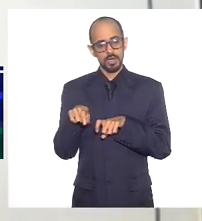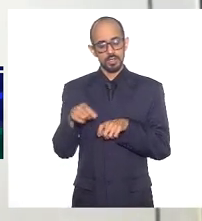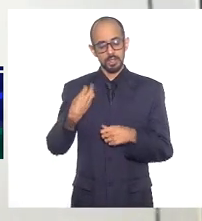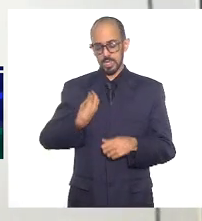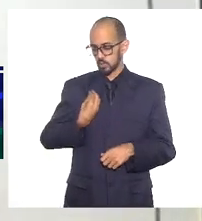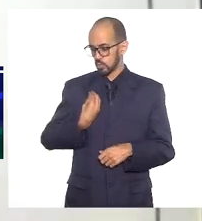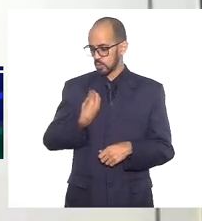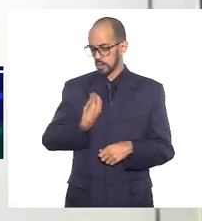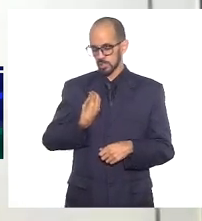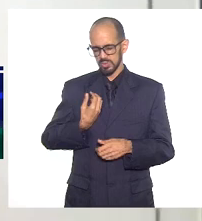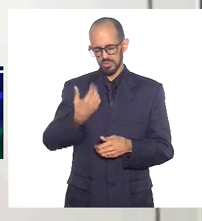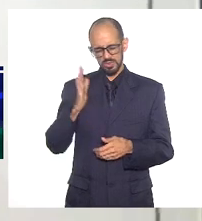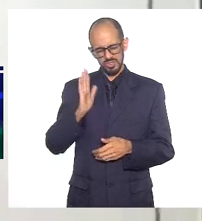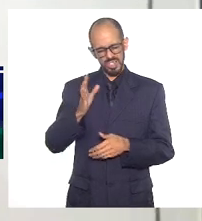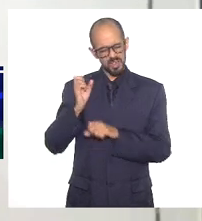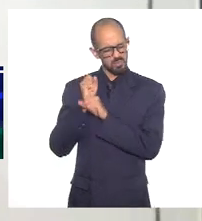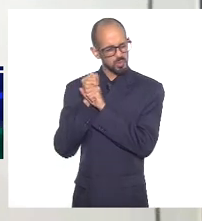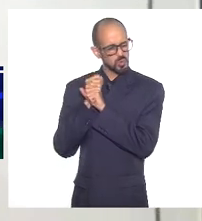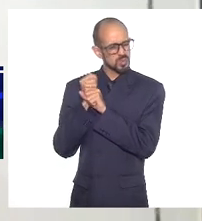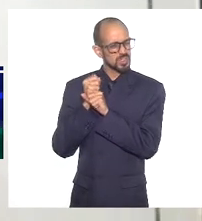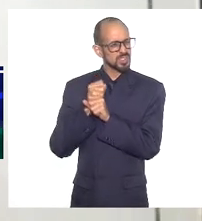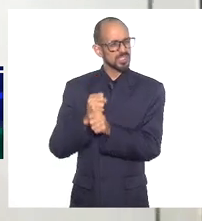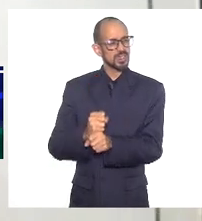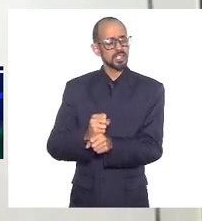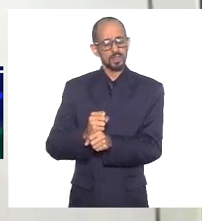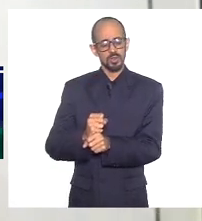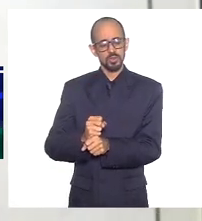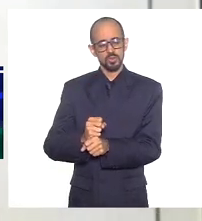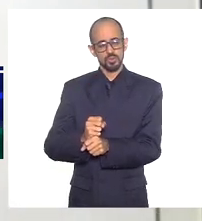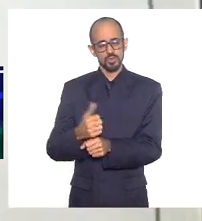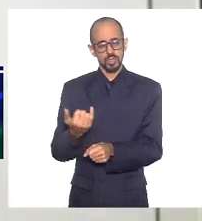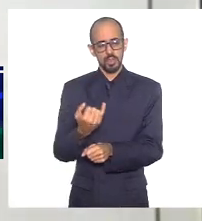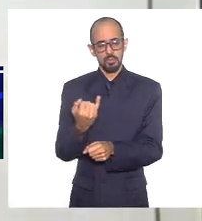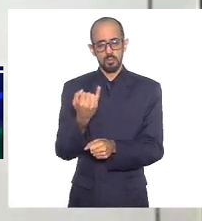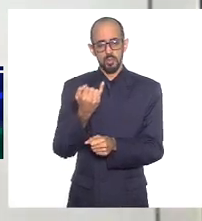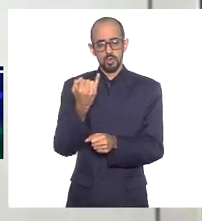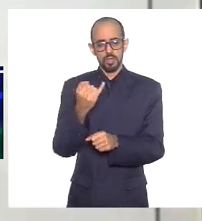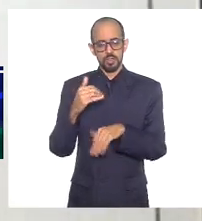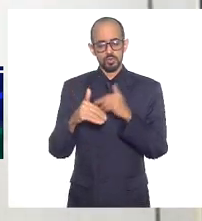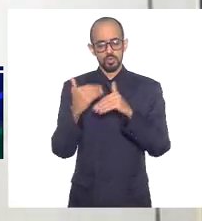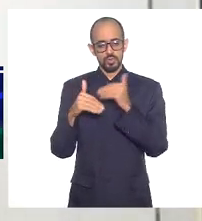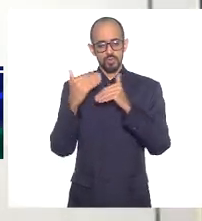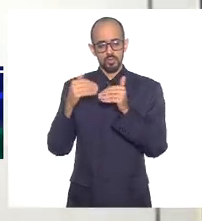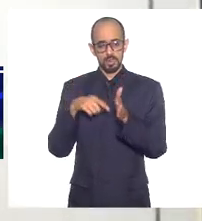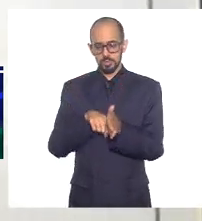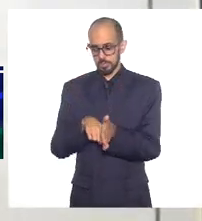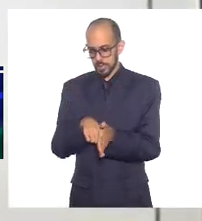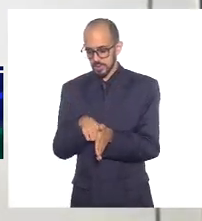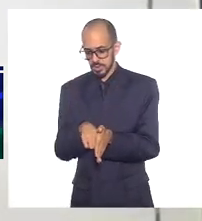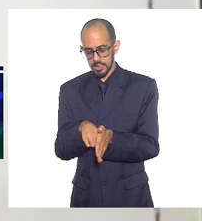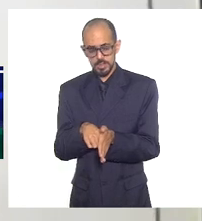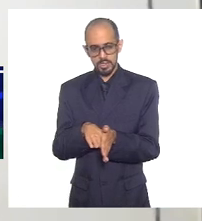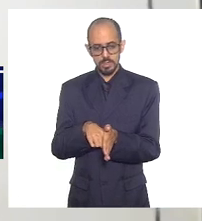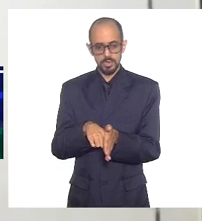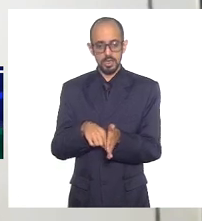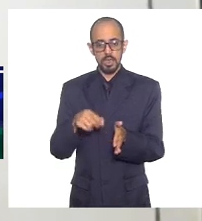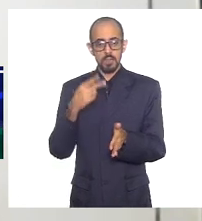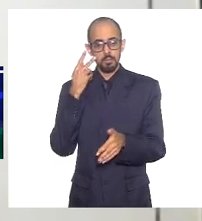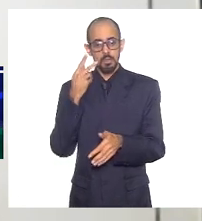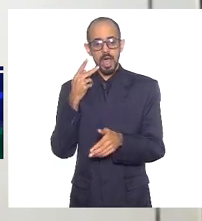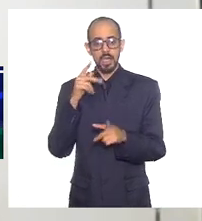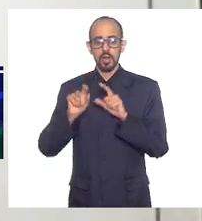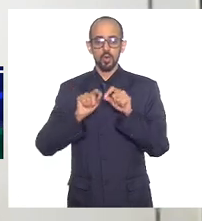já há muitas décadas de forma fundamental é no desenvolvimento de pesquisas que viabilizem